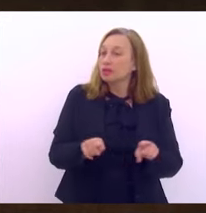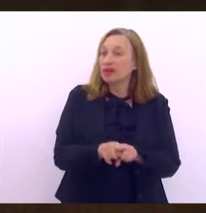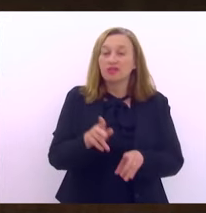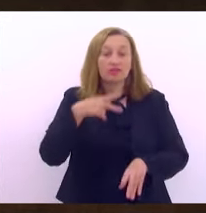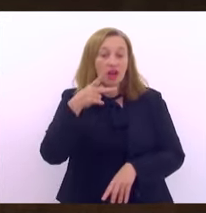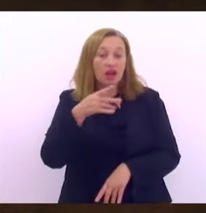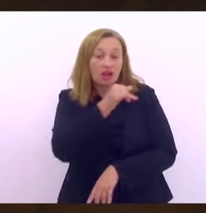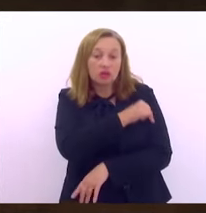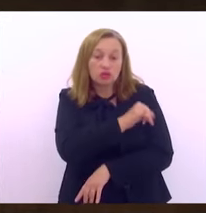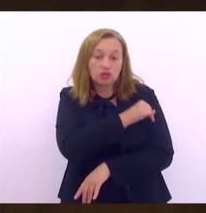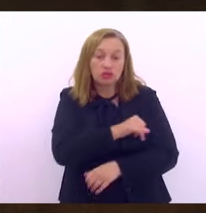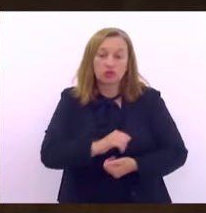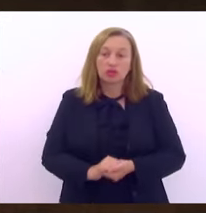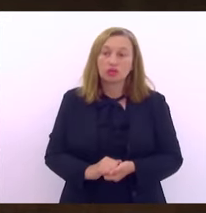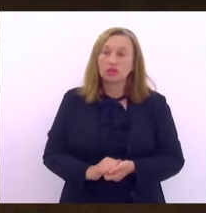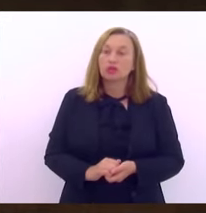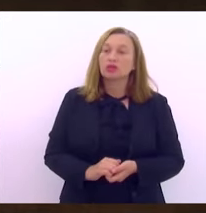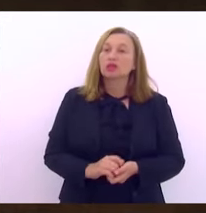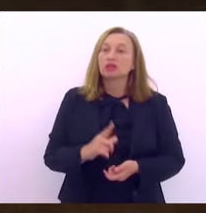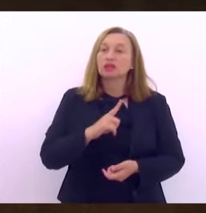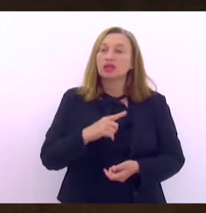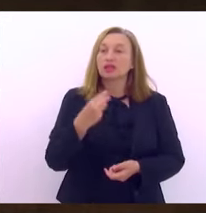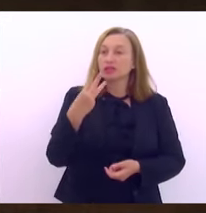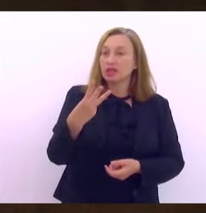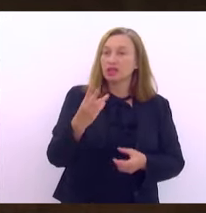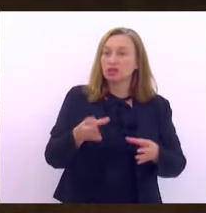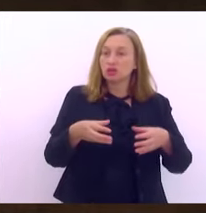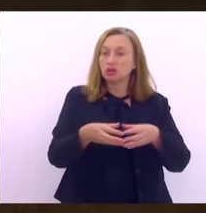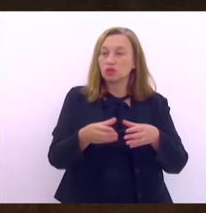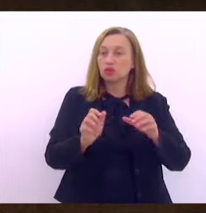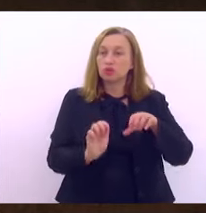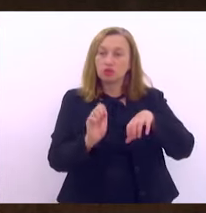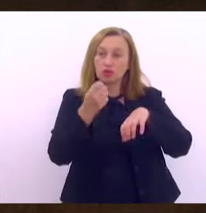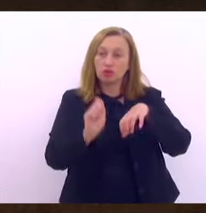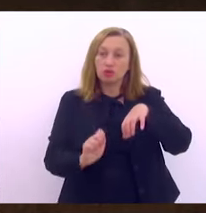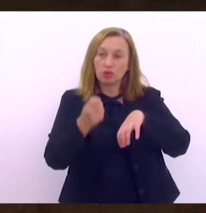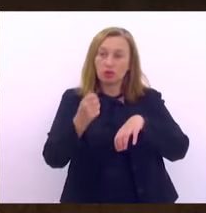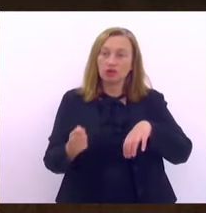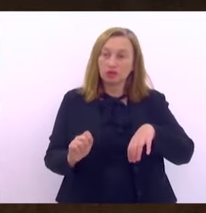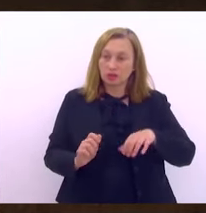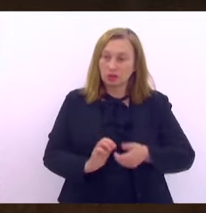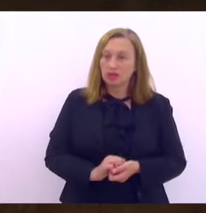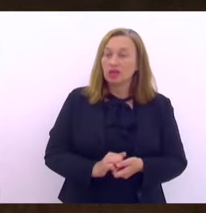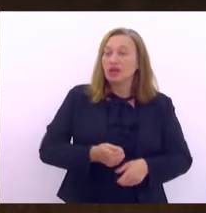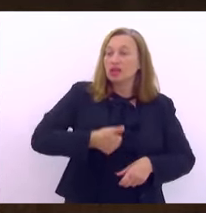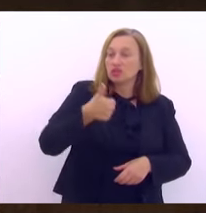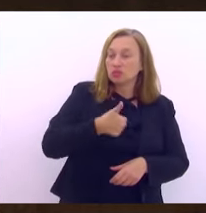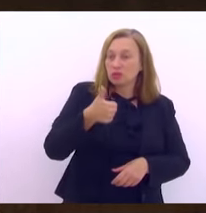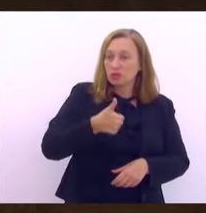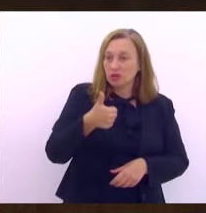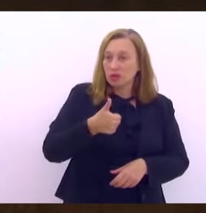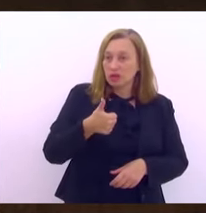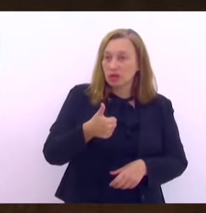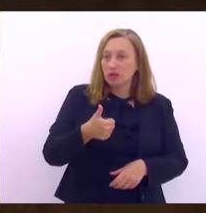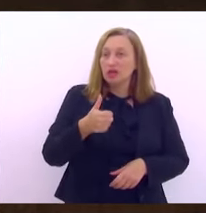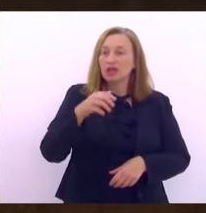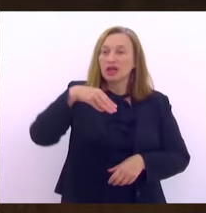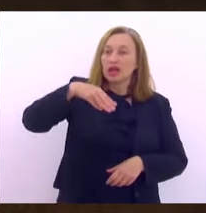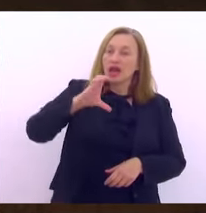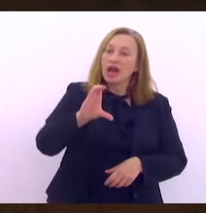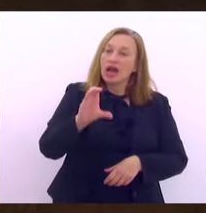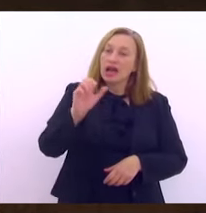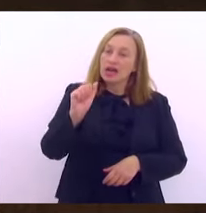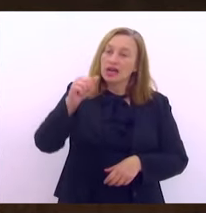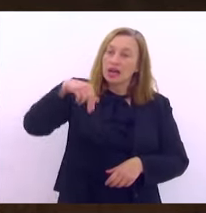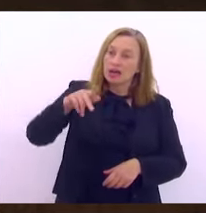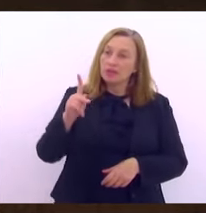Rio de Janeiro só possui 3 comunidades tituladas até o momento. E a titulação das primeiras delas, que foi Campinho da Independência,